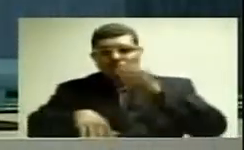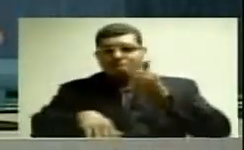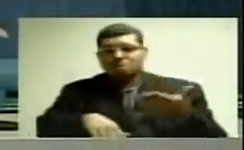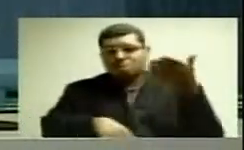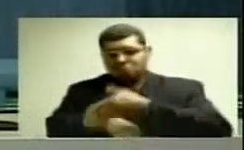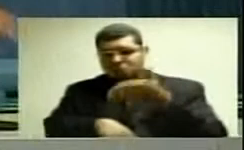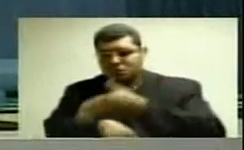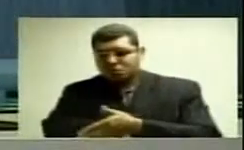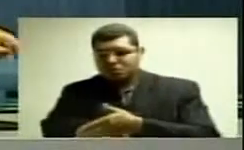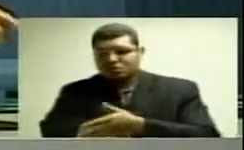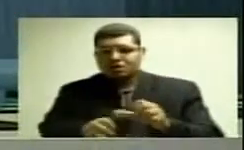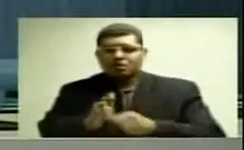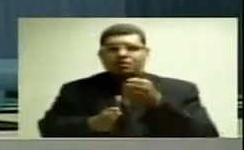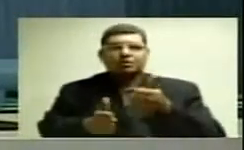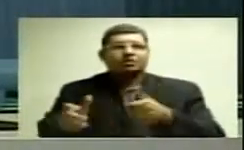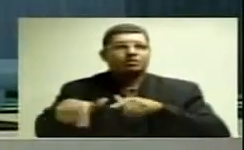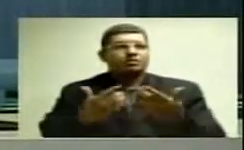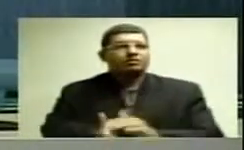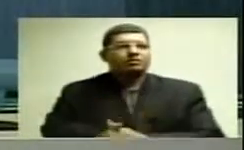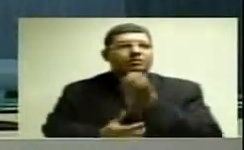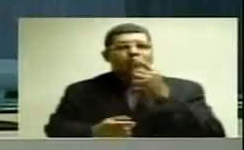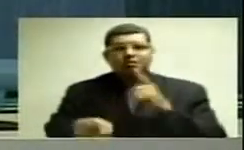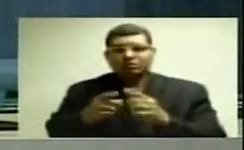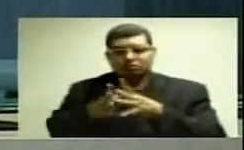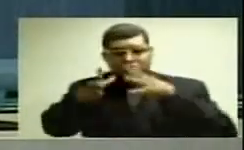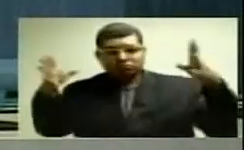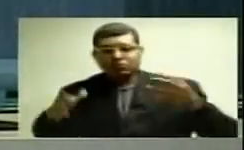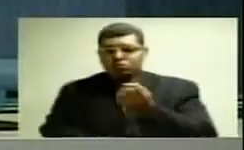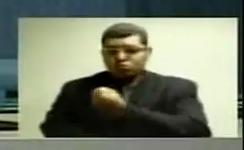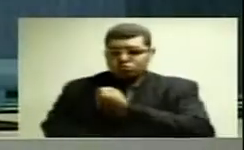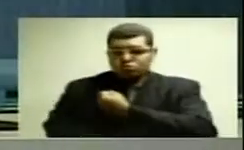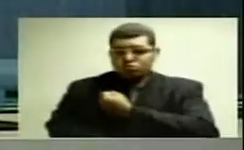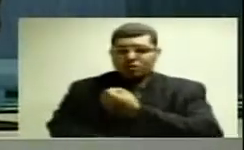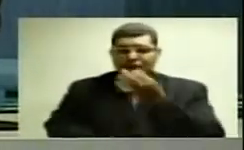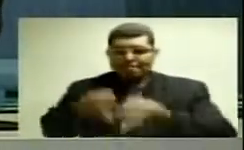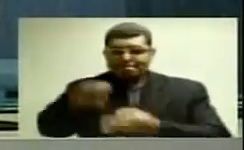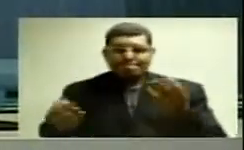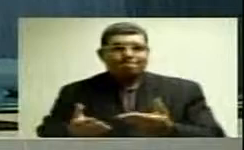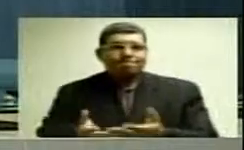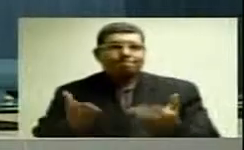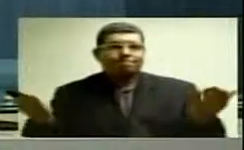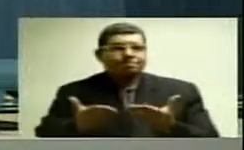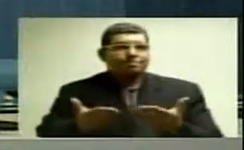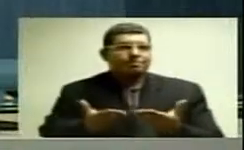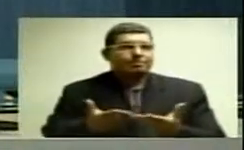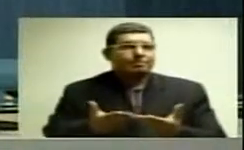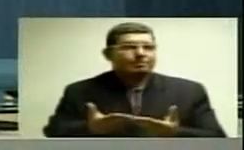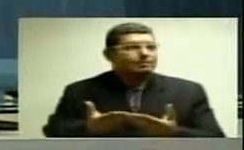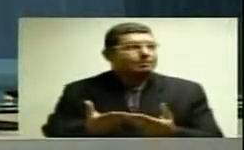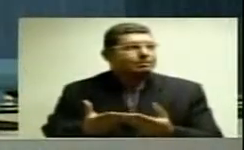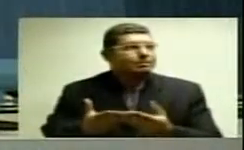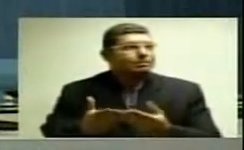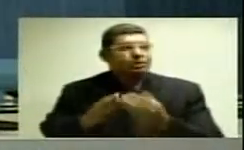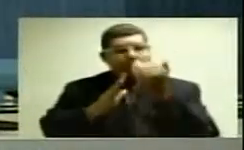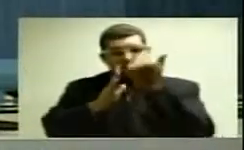mais investimentos na primeira instância, para aumentar o número de oficiais de justiça, que hoje está